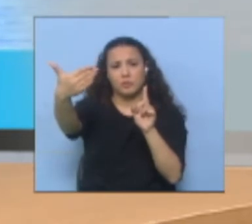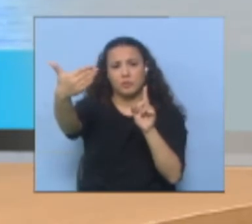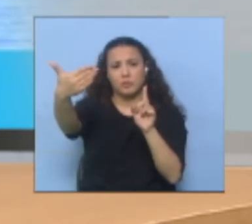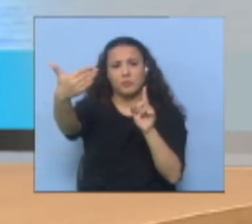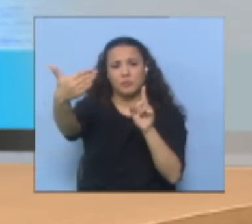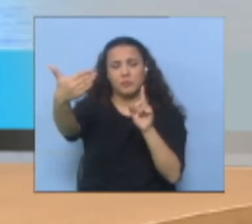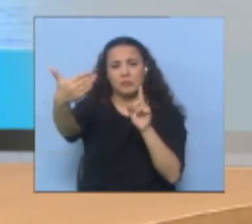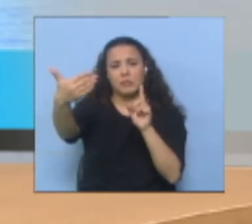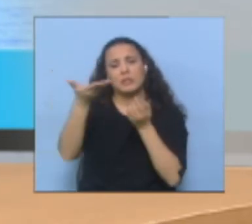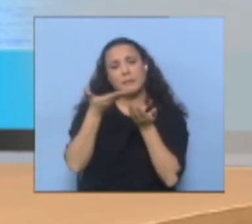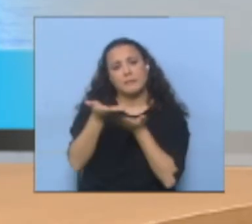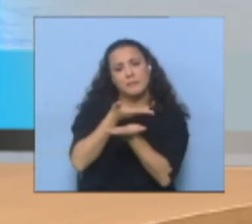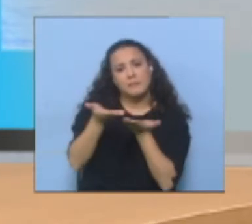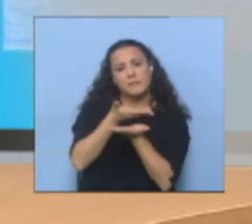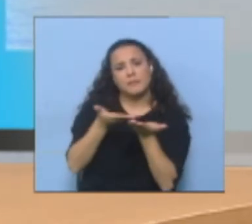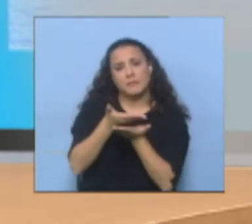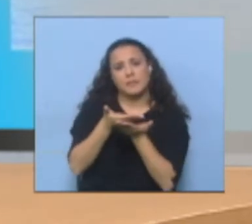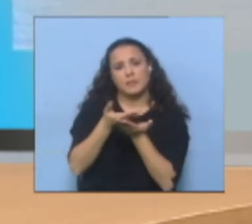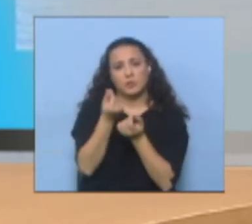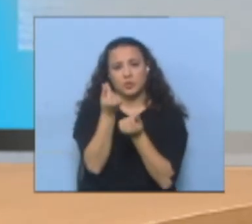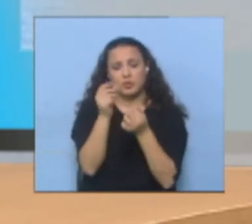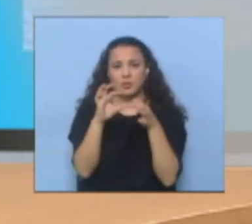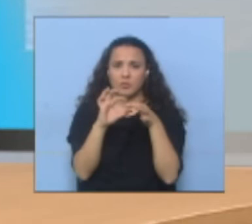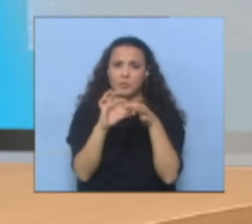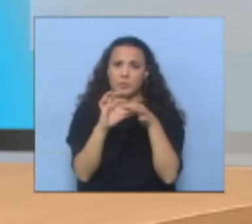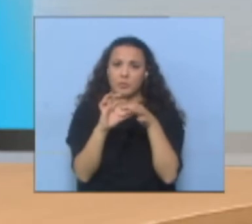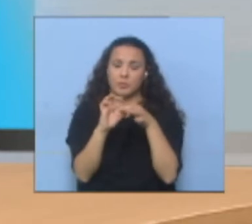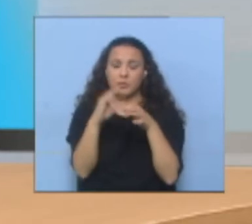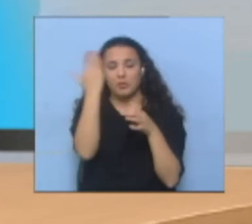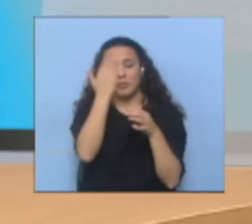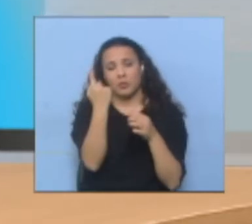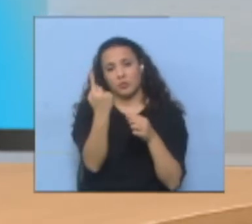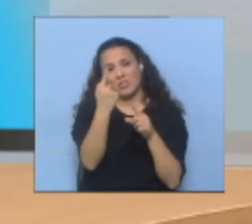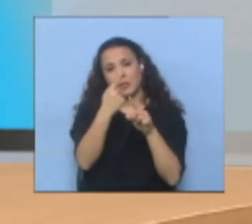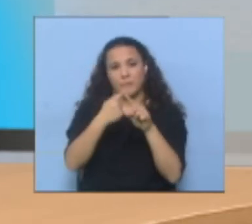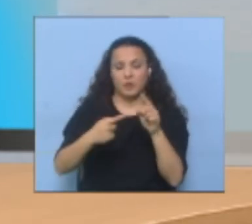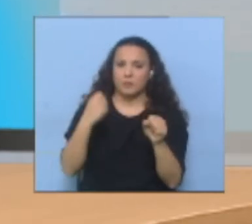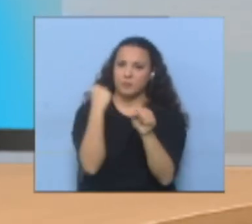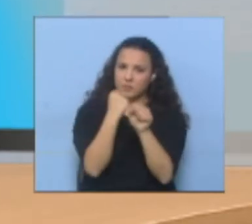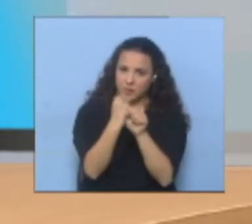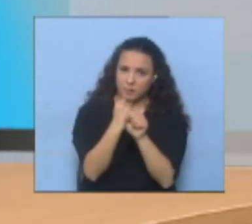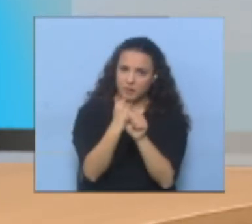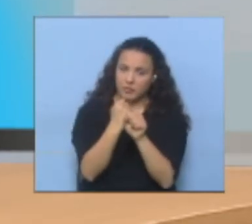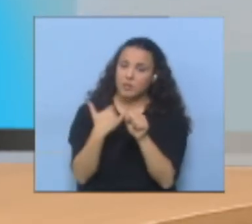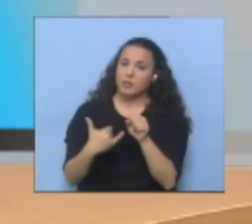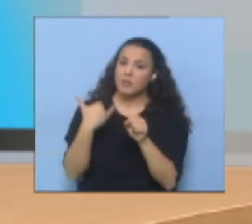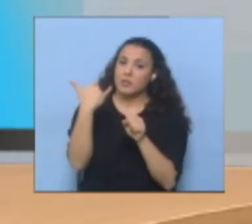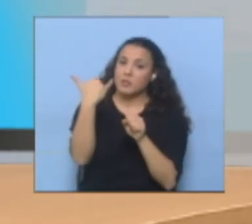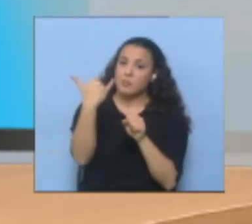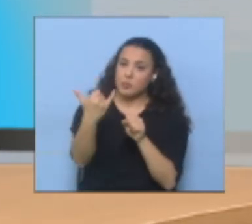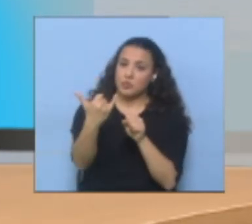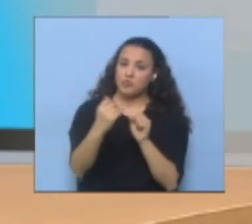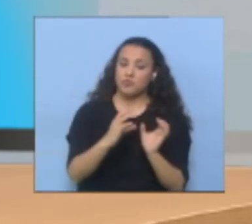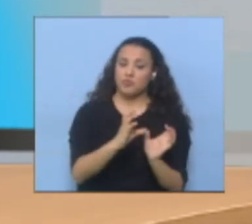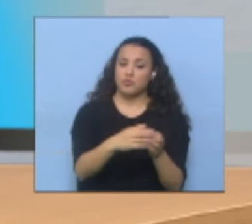de relações comerciais. Na Guarda. E, portanto, é um dia e meio de trabalho. A seguir, há um conjunto